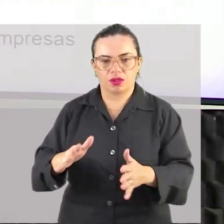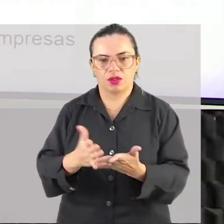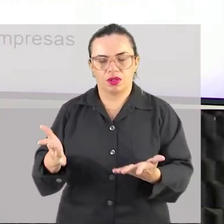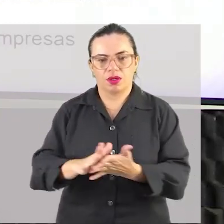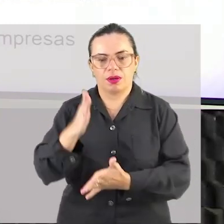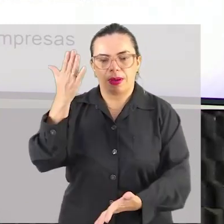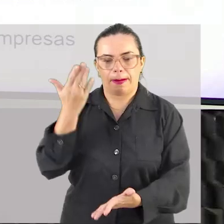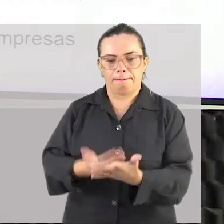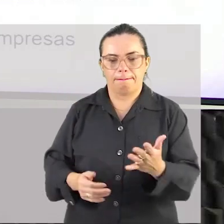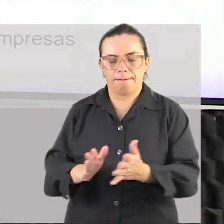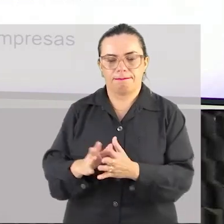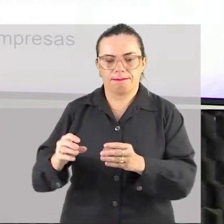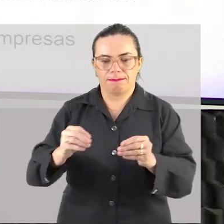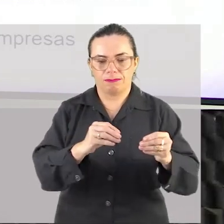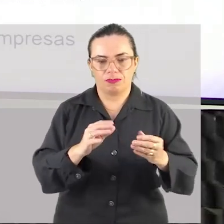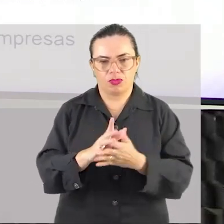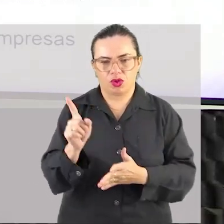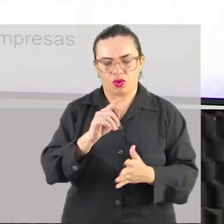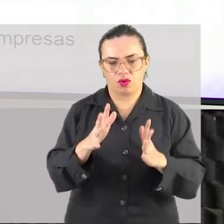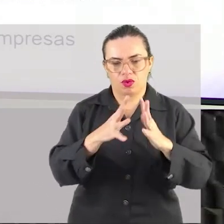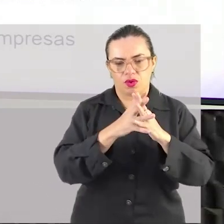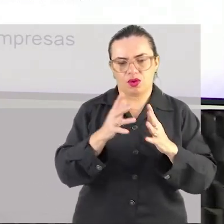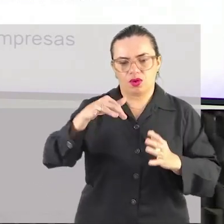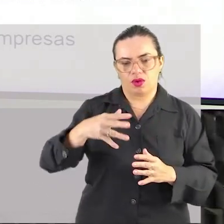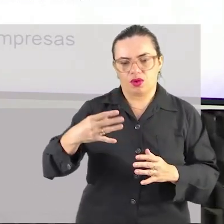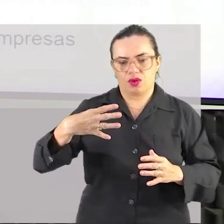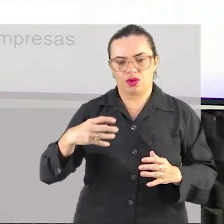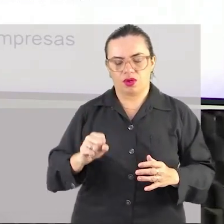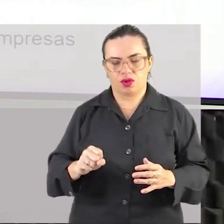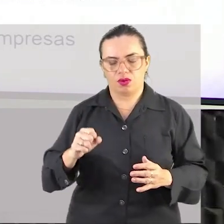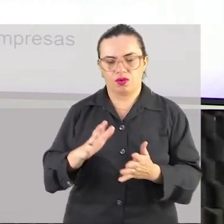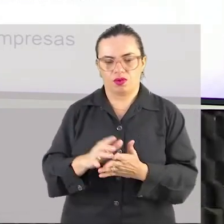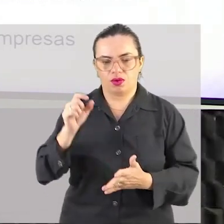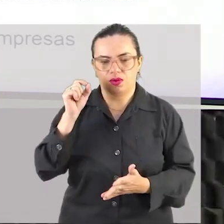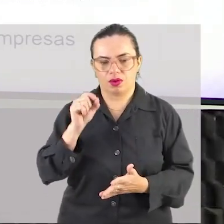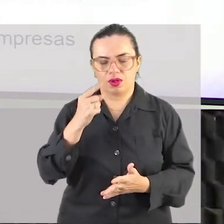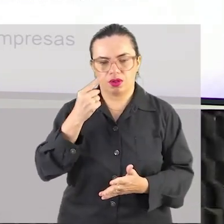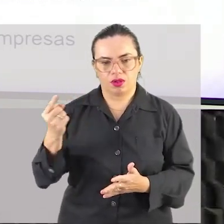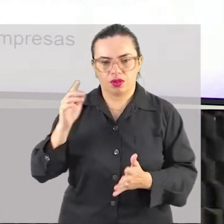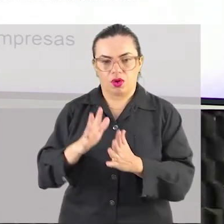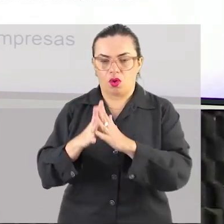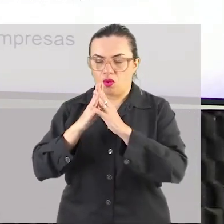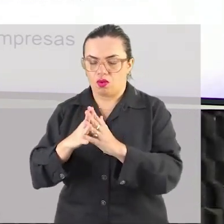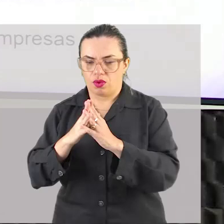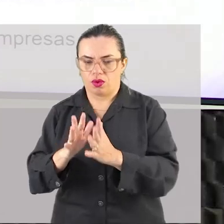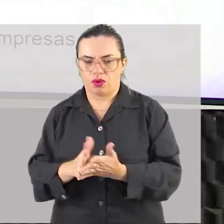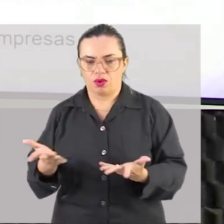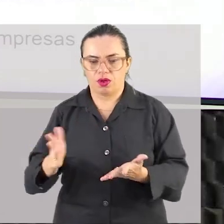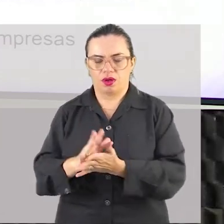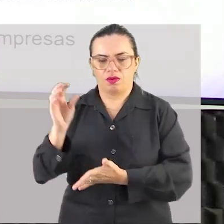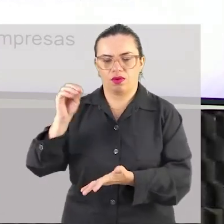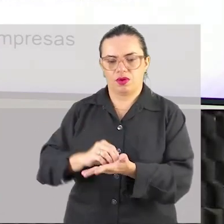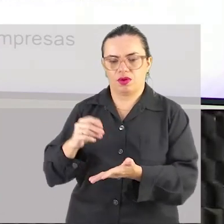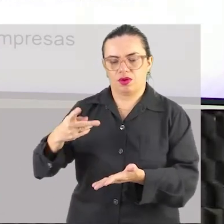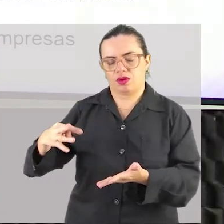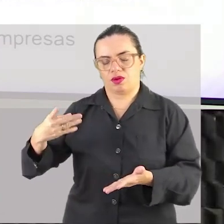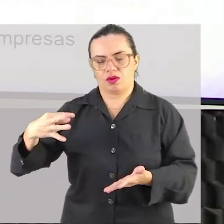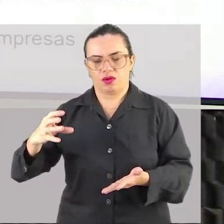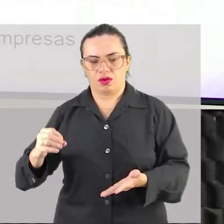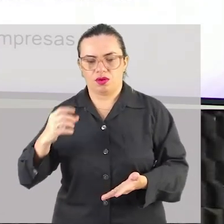não confunde improdutividade com falta de produção. Improdutividade significa uma